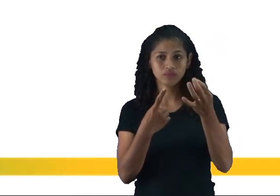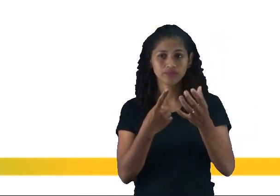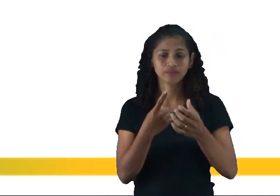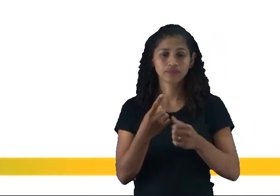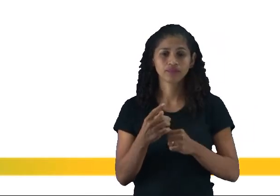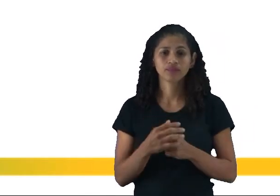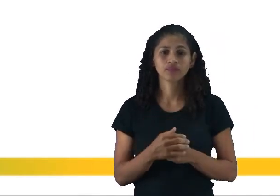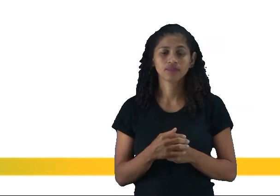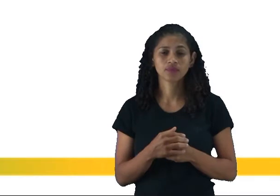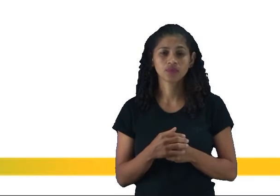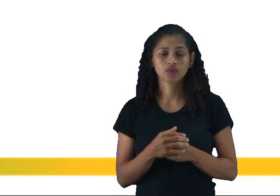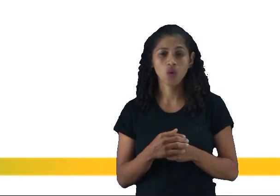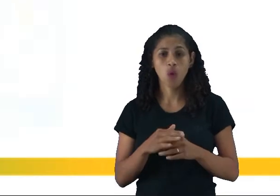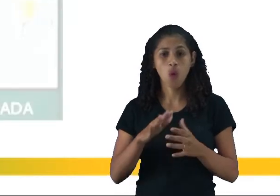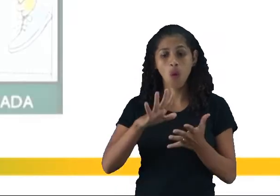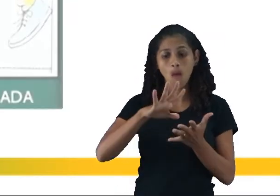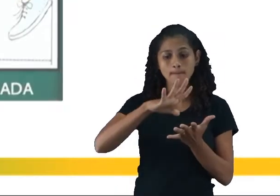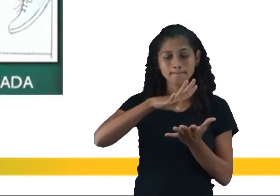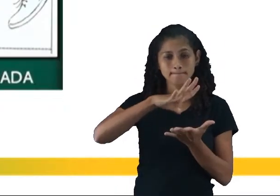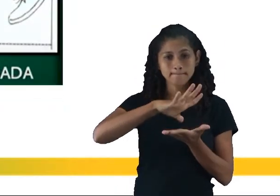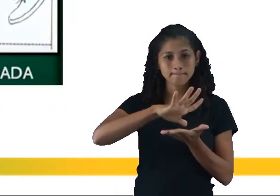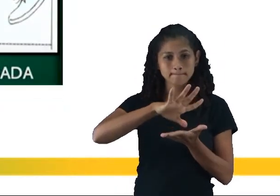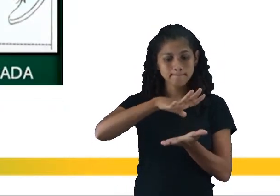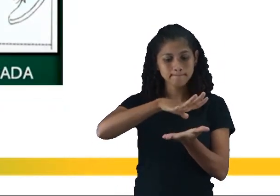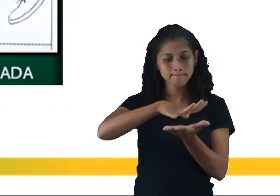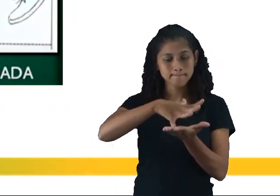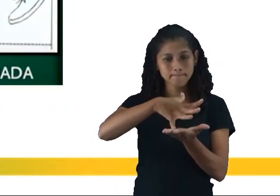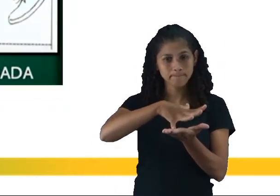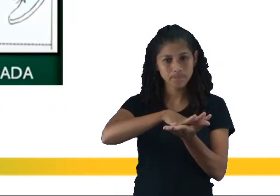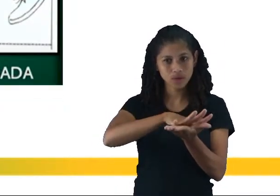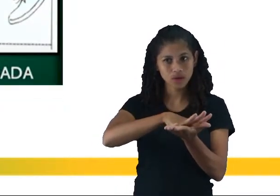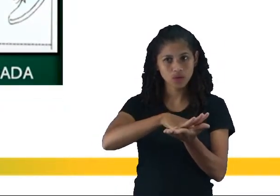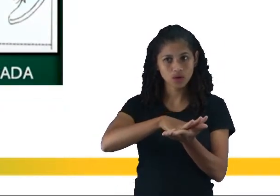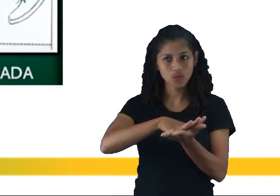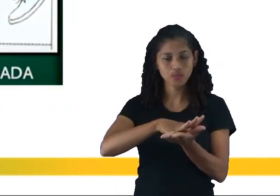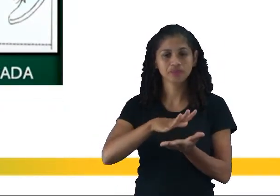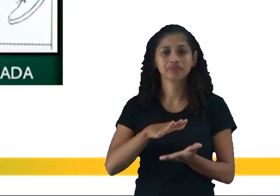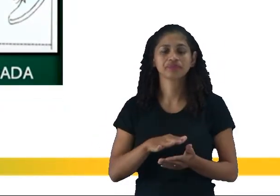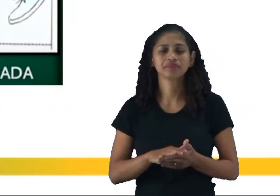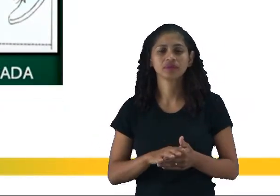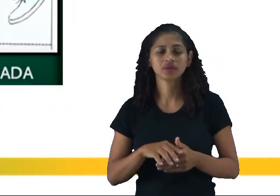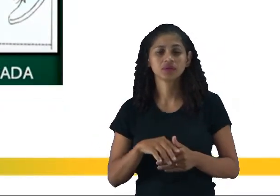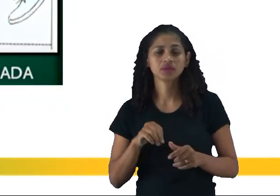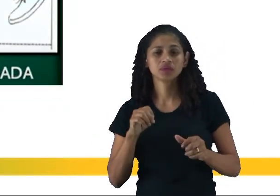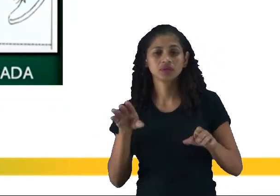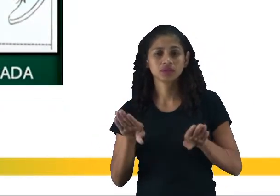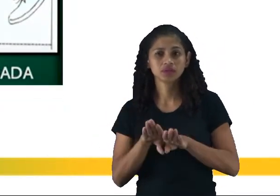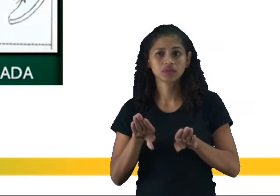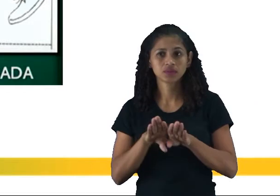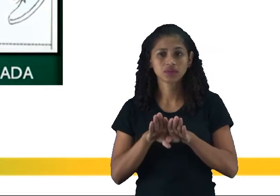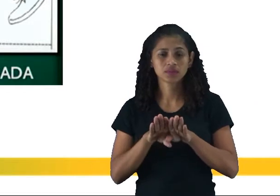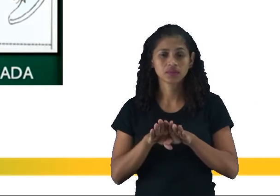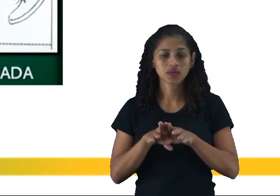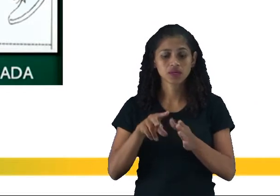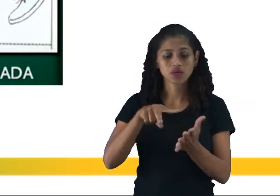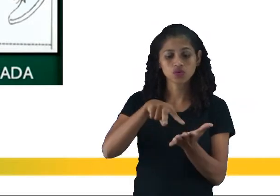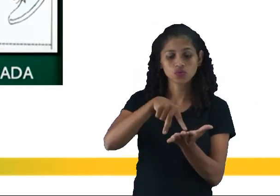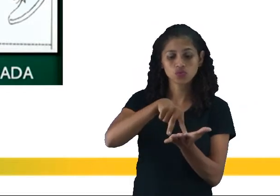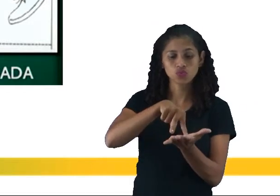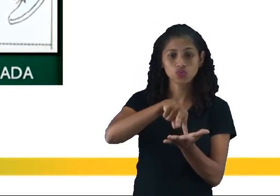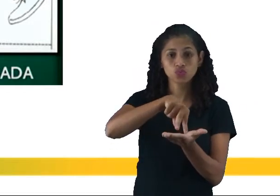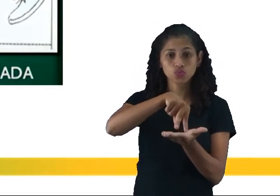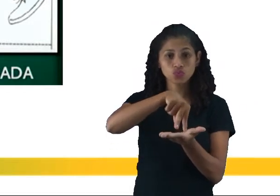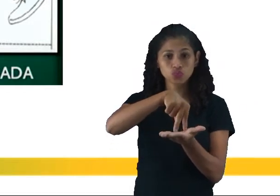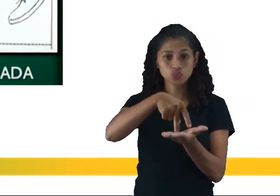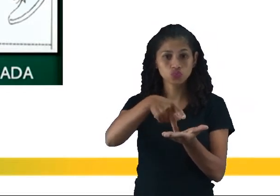utilizavam o palmo, né, que é a mão aberta, e também a passada, os passos, certo? Esses